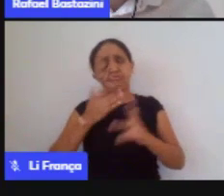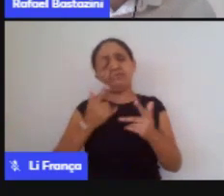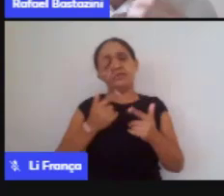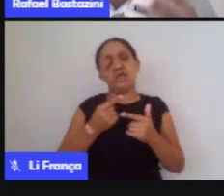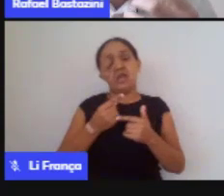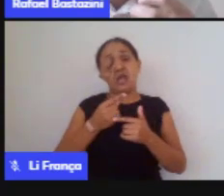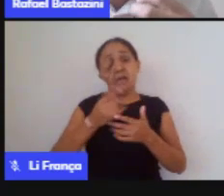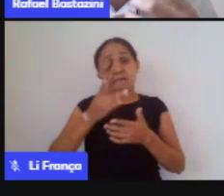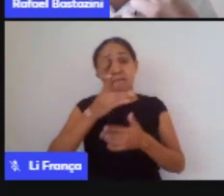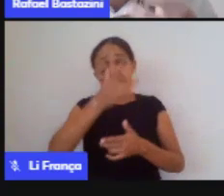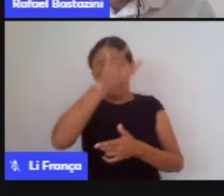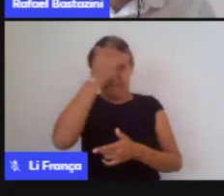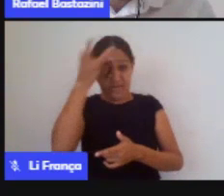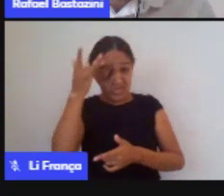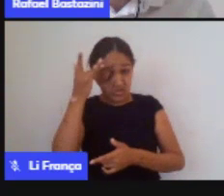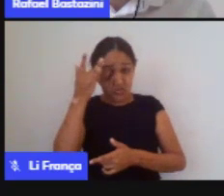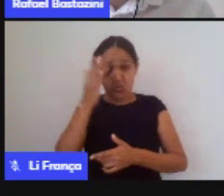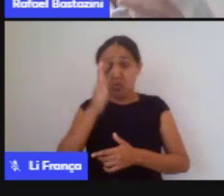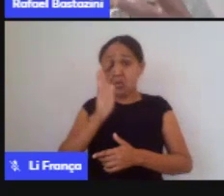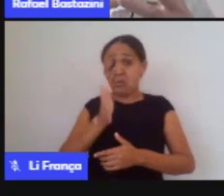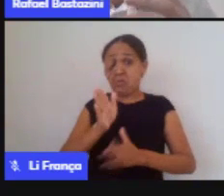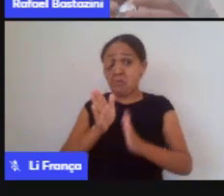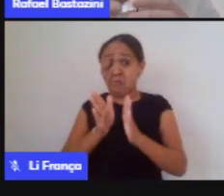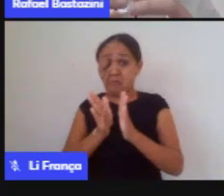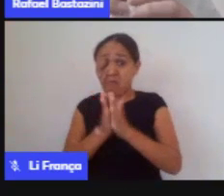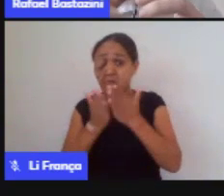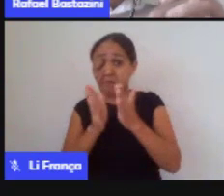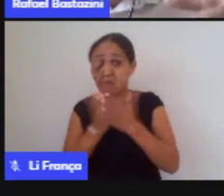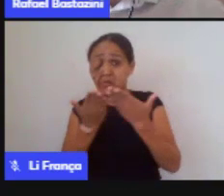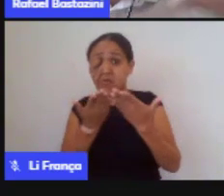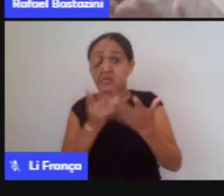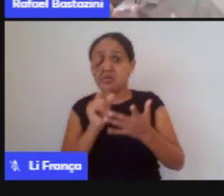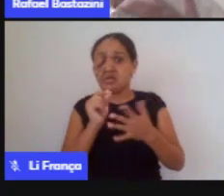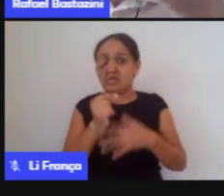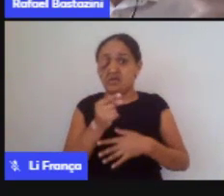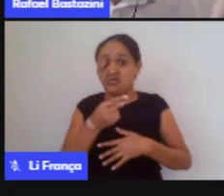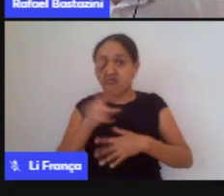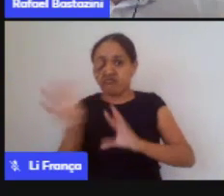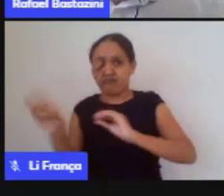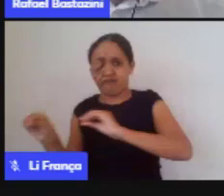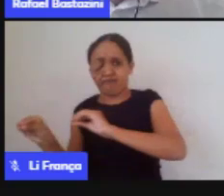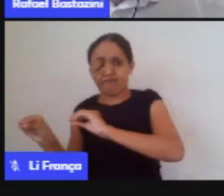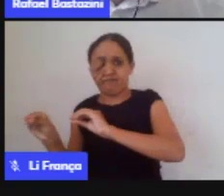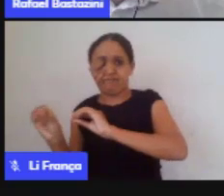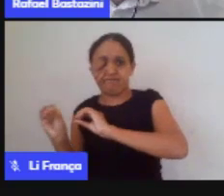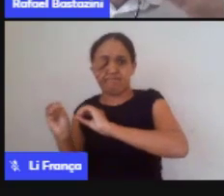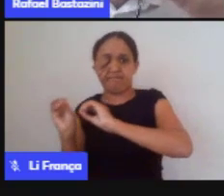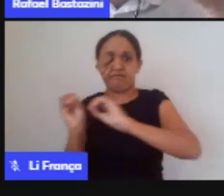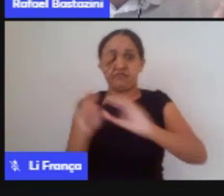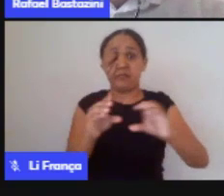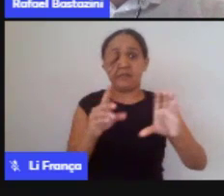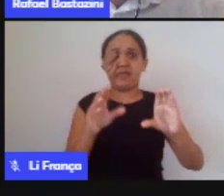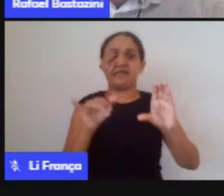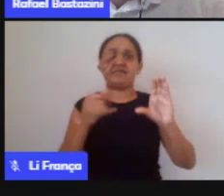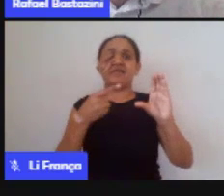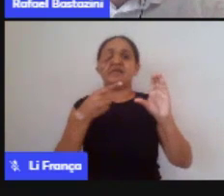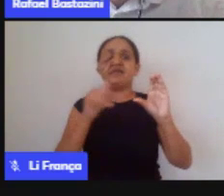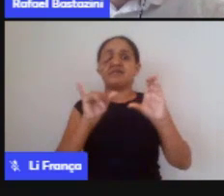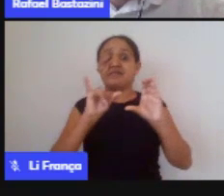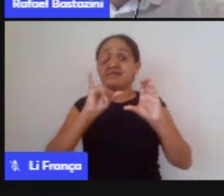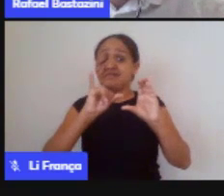essas pessoas mais pobres, elas foram jogadas para as bordas da cidade, para